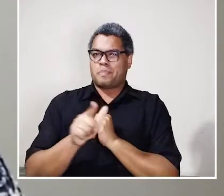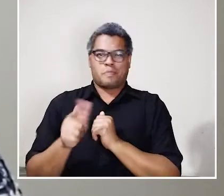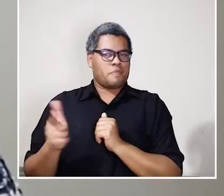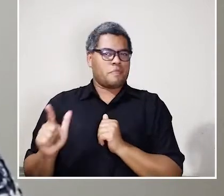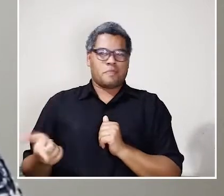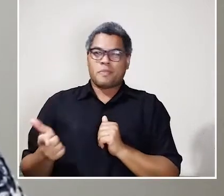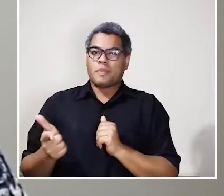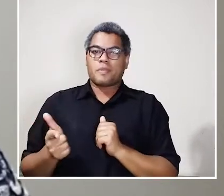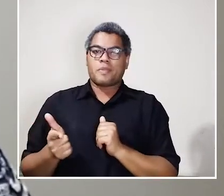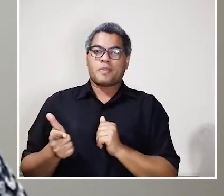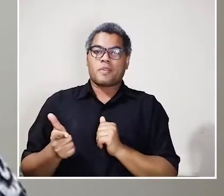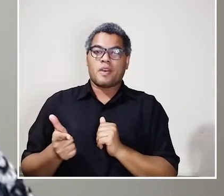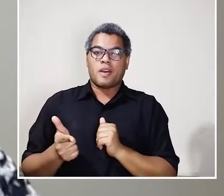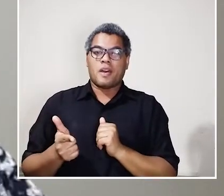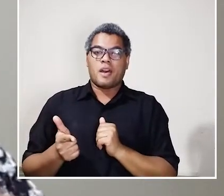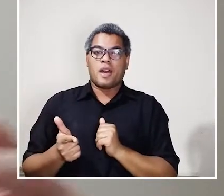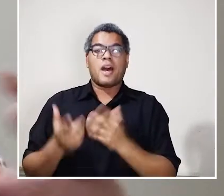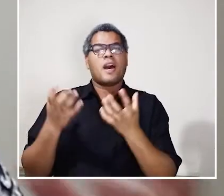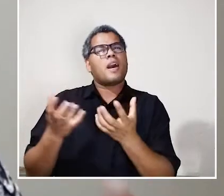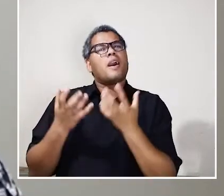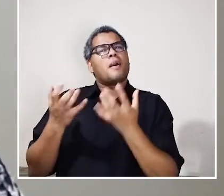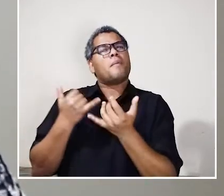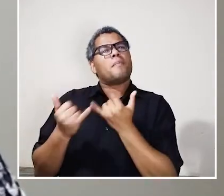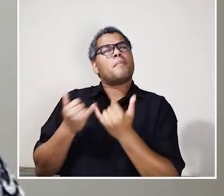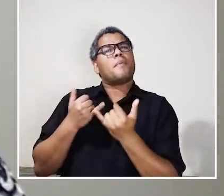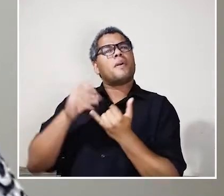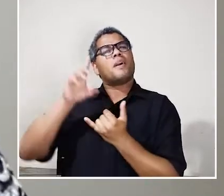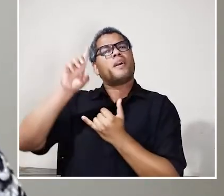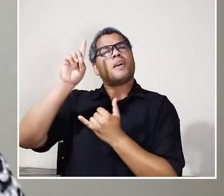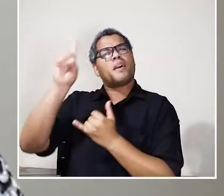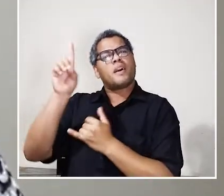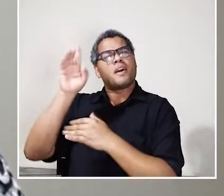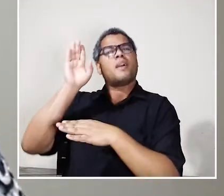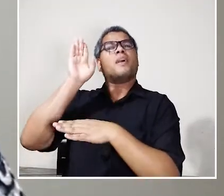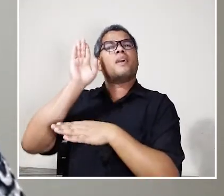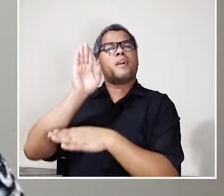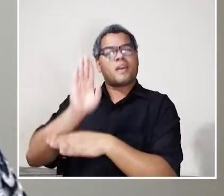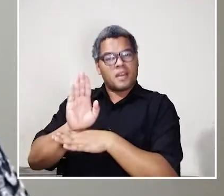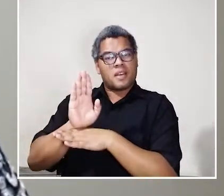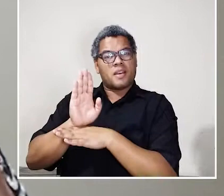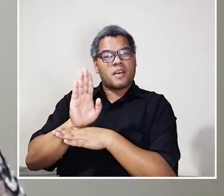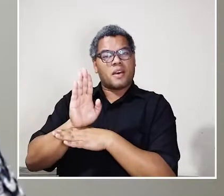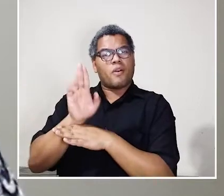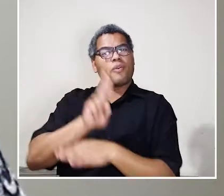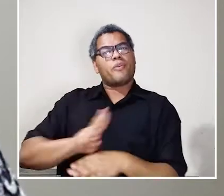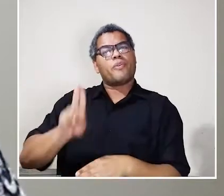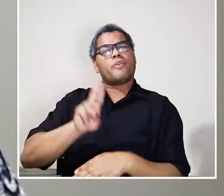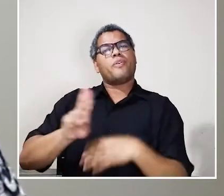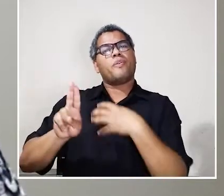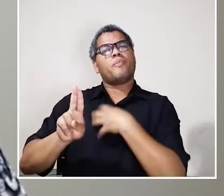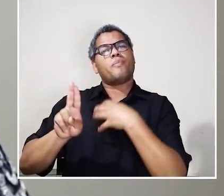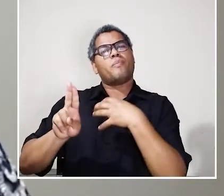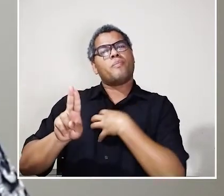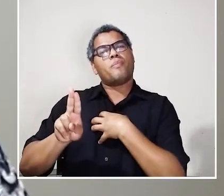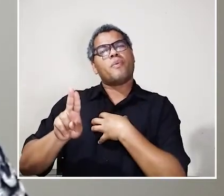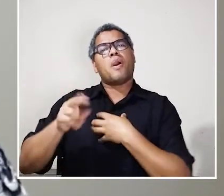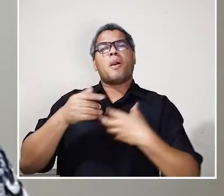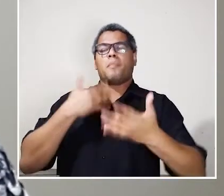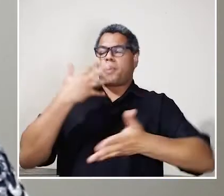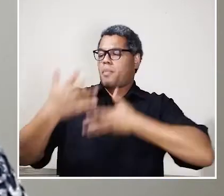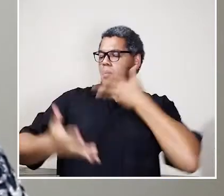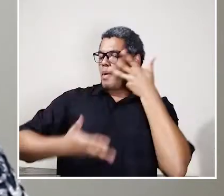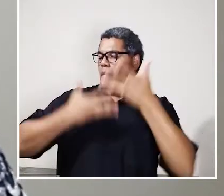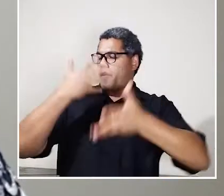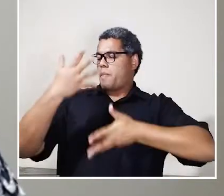maneira adequada. Com o interesse de defender a Deus, usaram recursos em